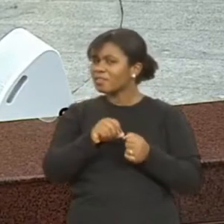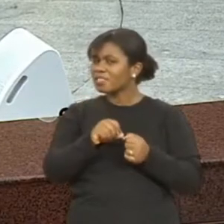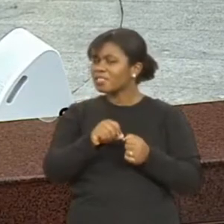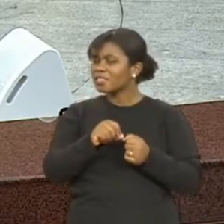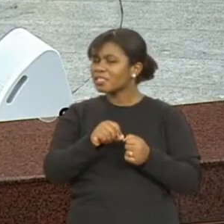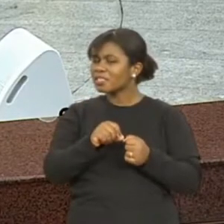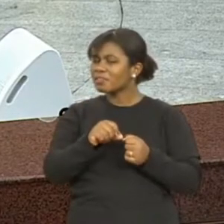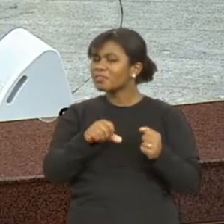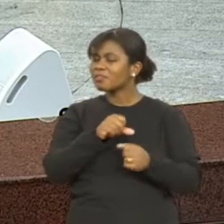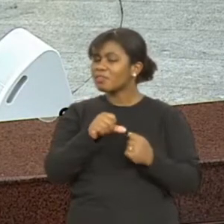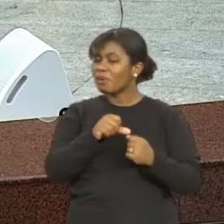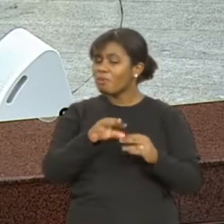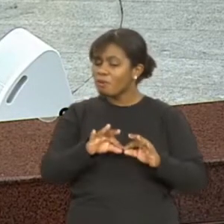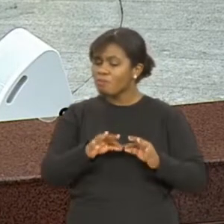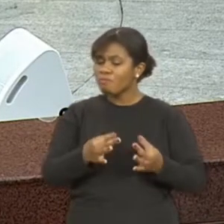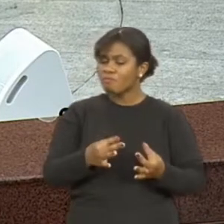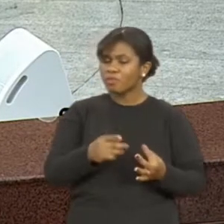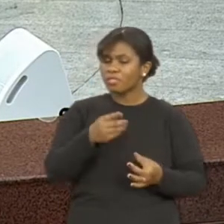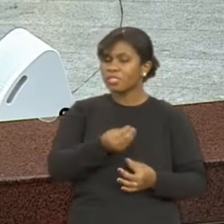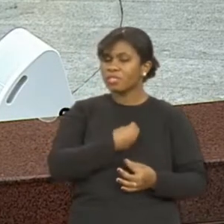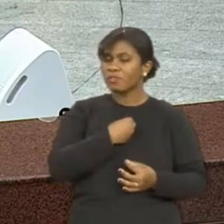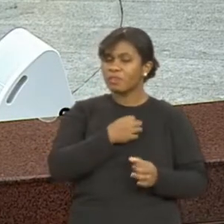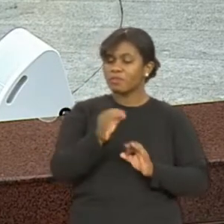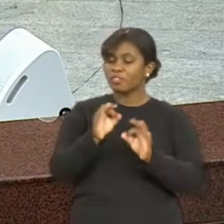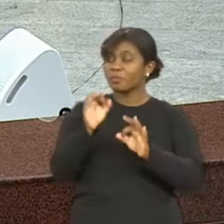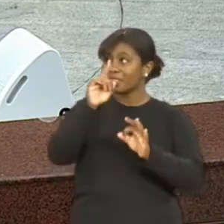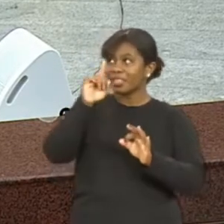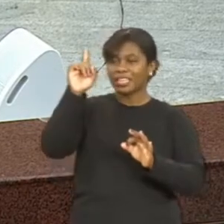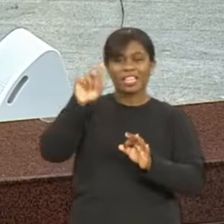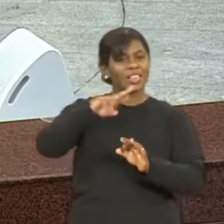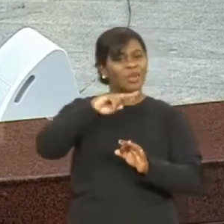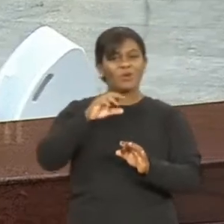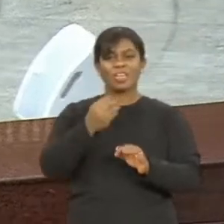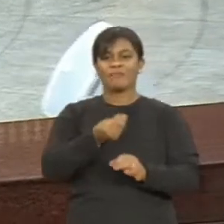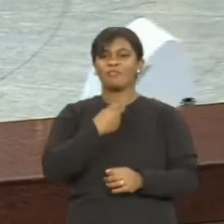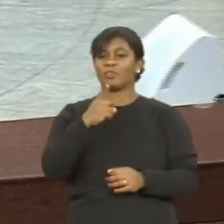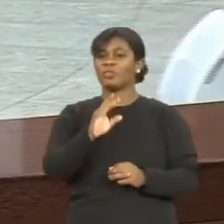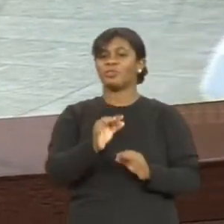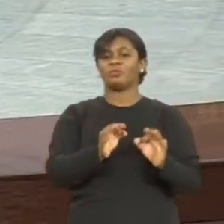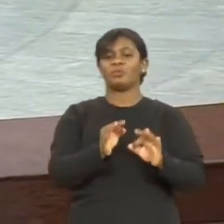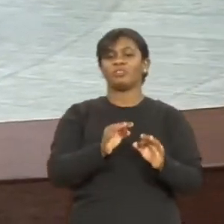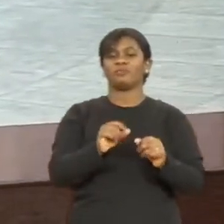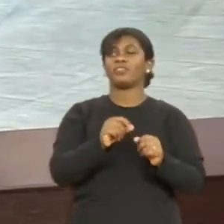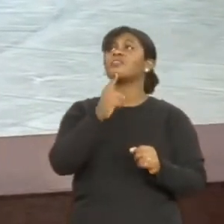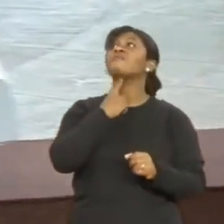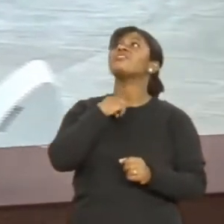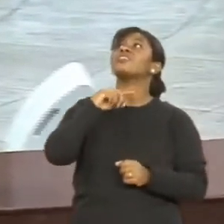Humilde. Viva os planos dele, não os seus. Faça a vontade dele, não a